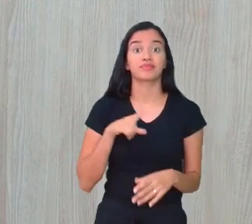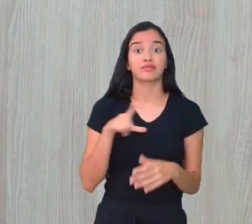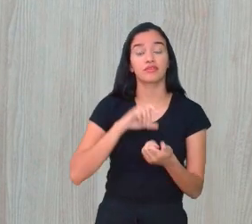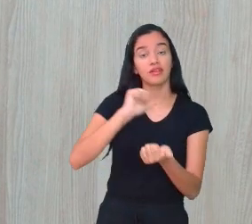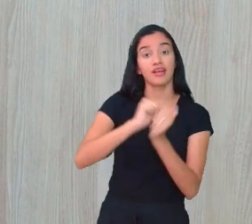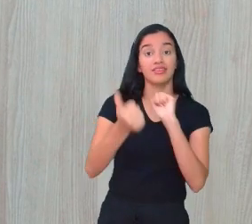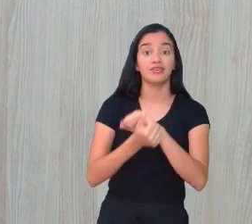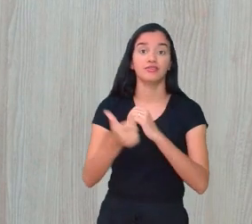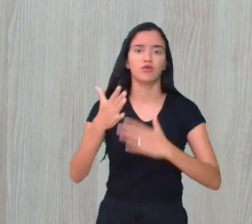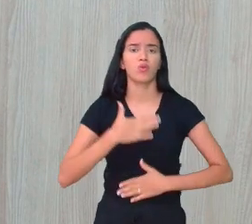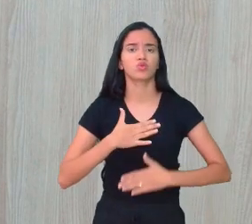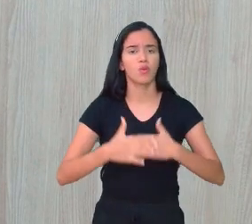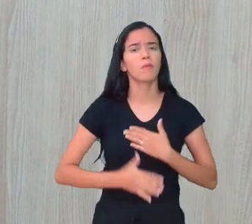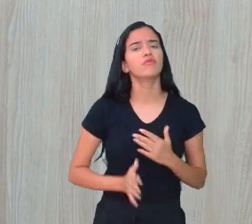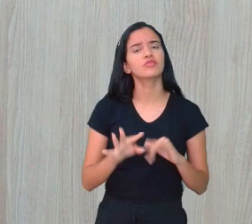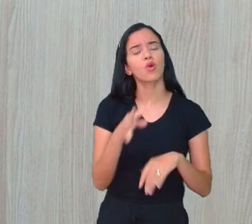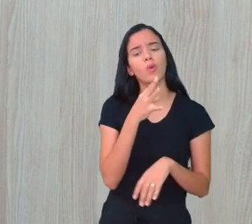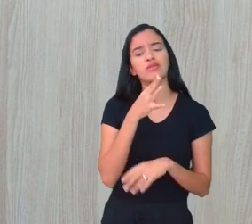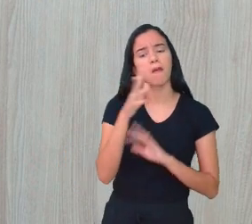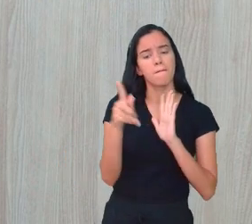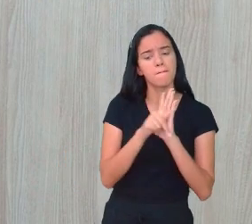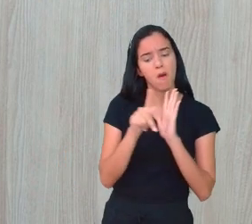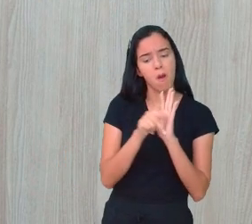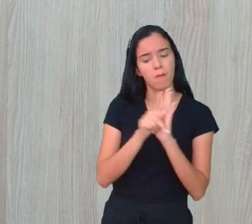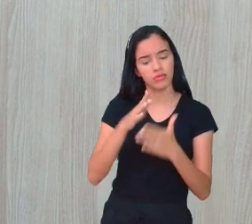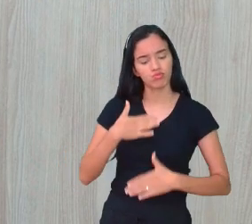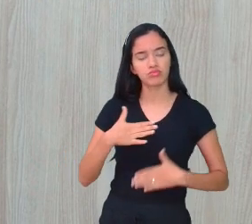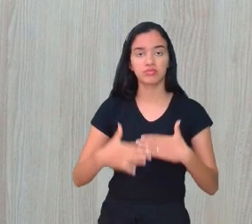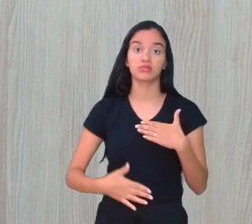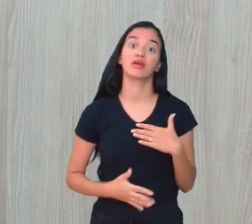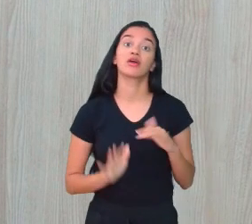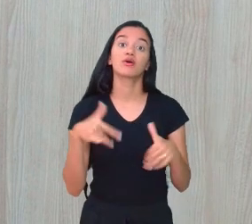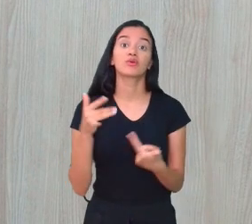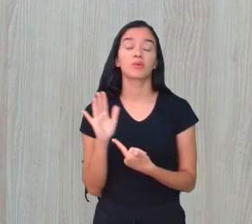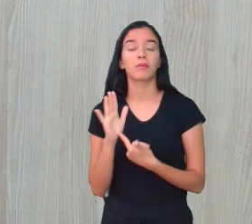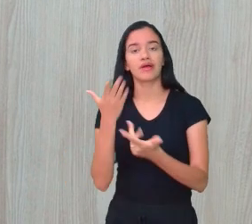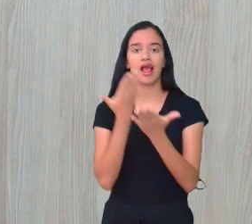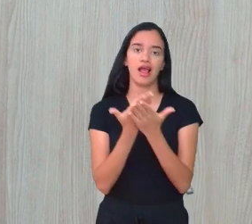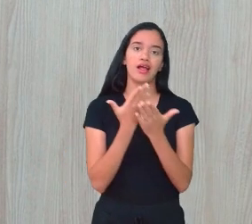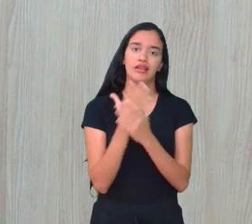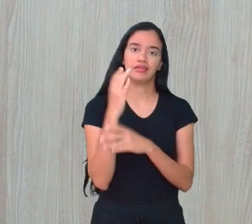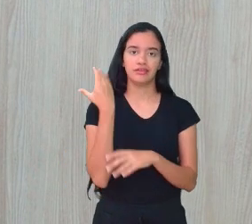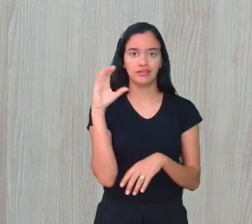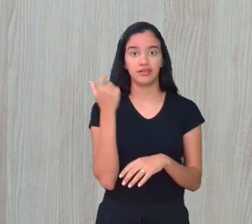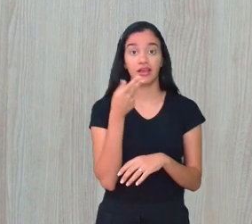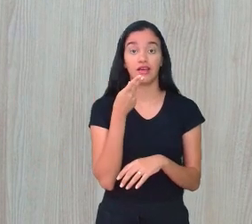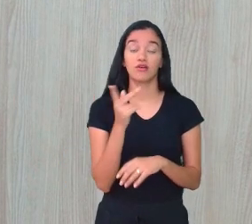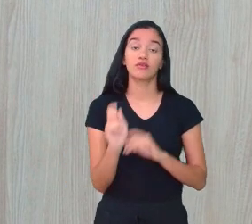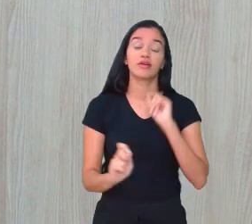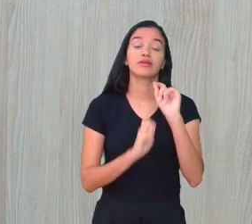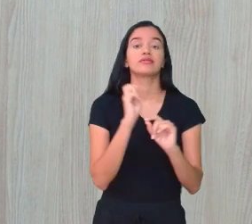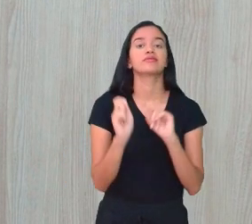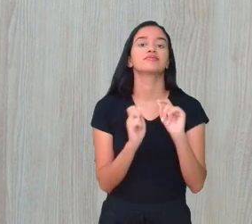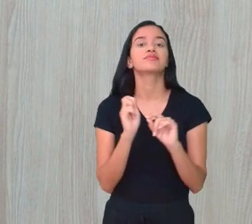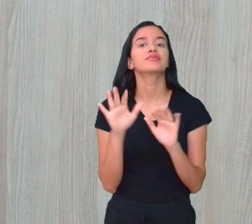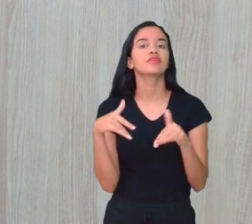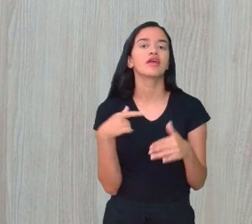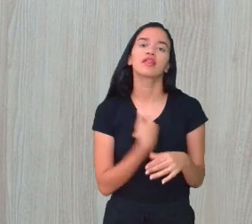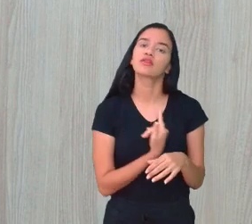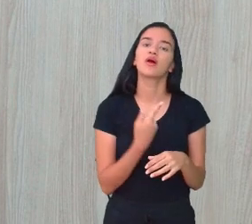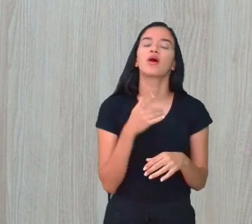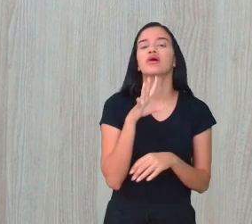adaptação ao seu corpo, você conhecer o seu corpo. Quando eu trago aula para vocês de ciências, eu digo muito a vocês a questão da